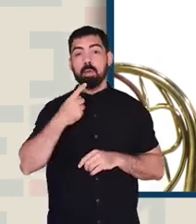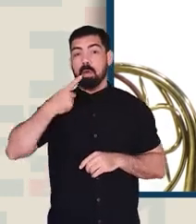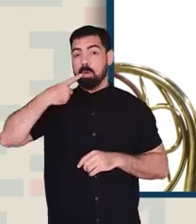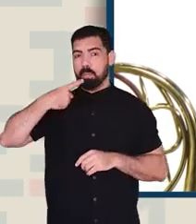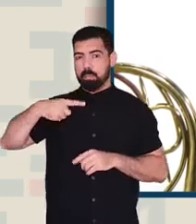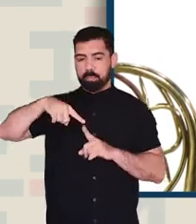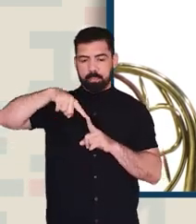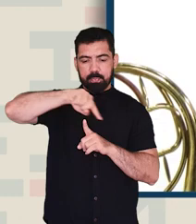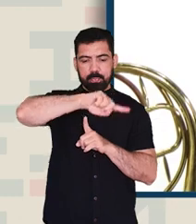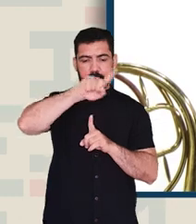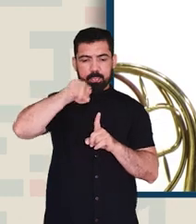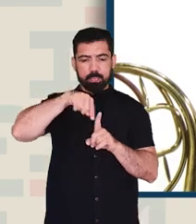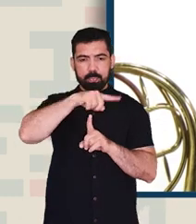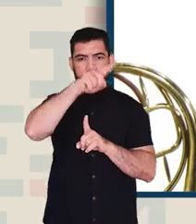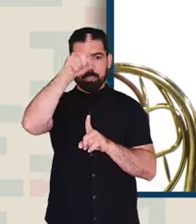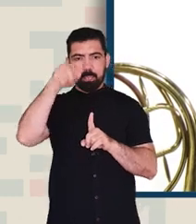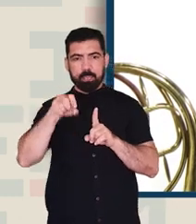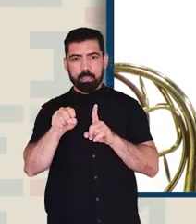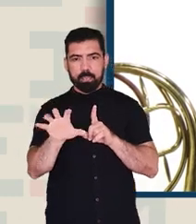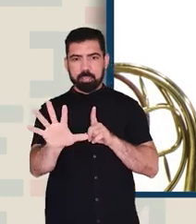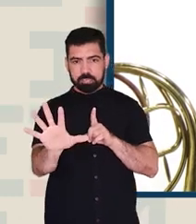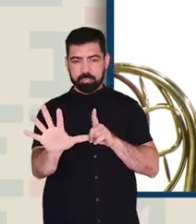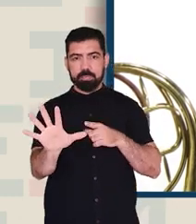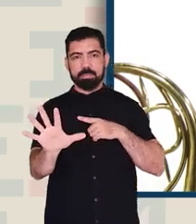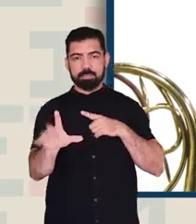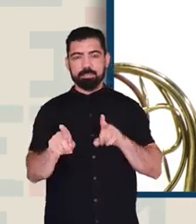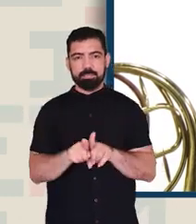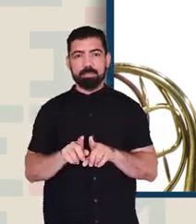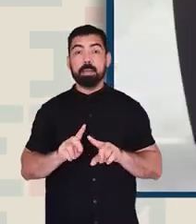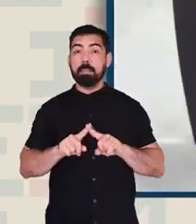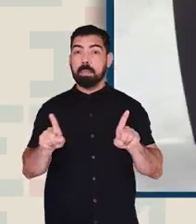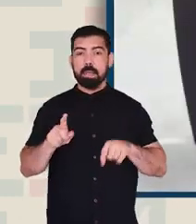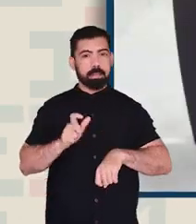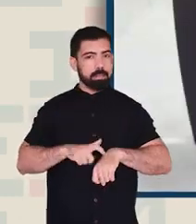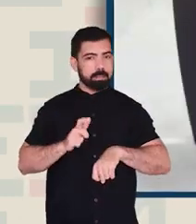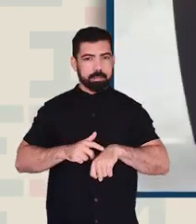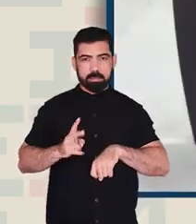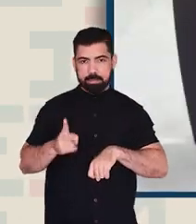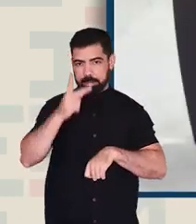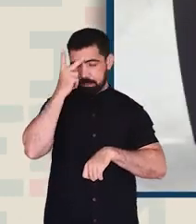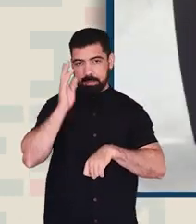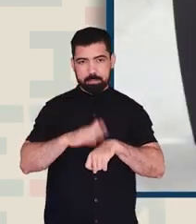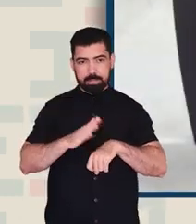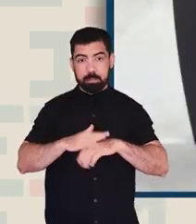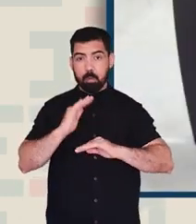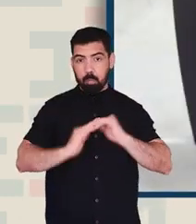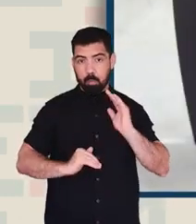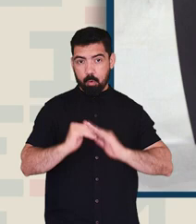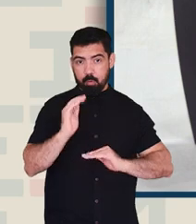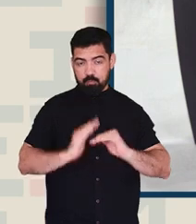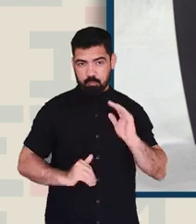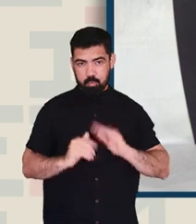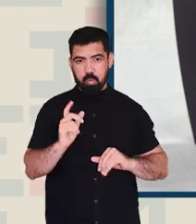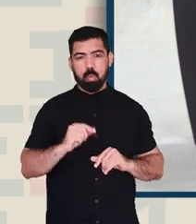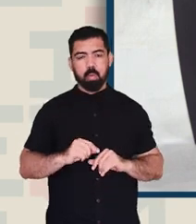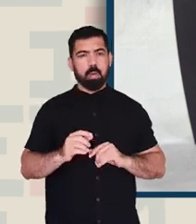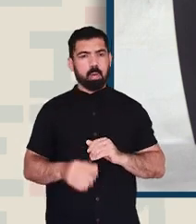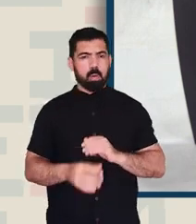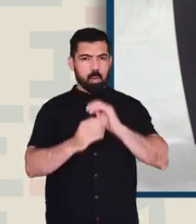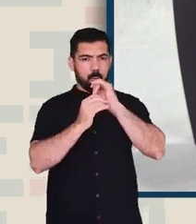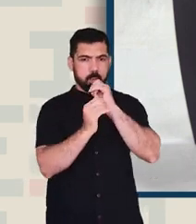fazer, mas a grosso modo é só fazer entender que o tempo todo que os músicos modernos estão tocando nas trompas,